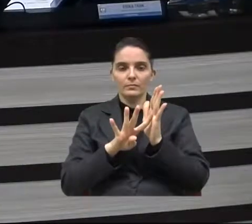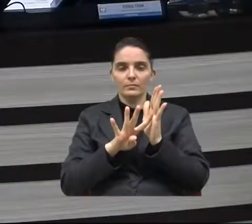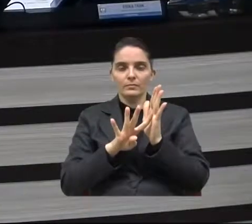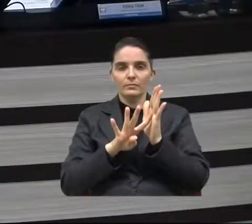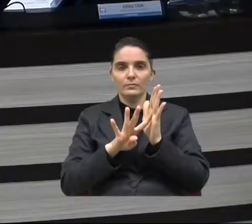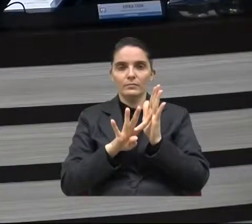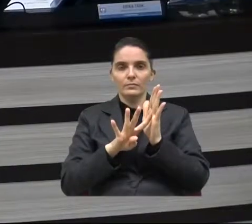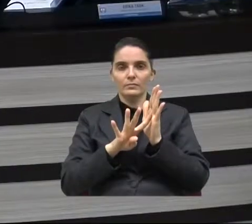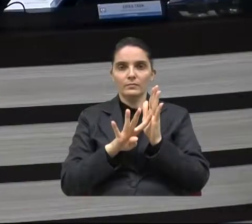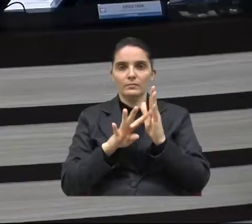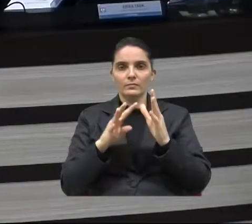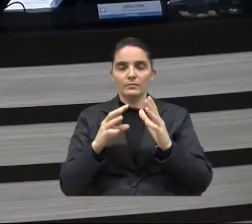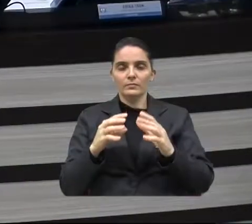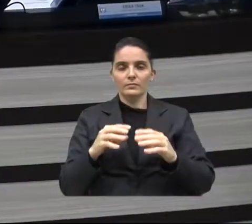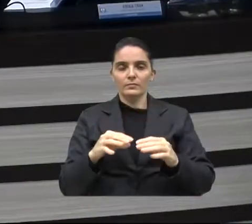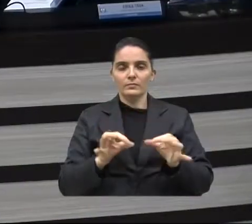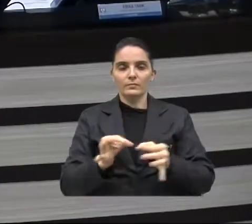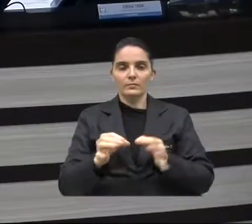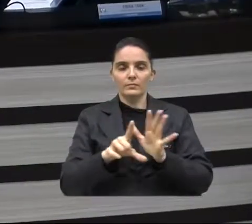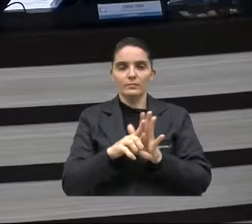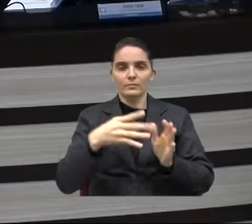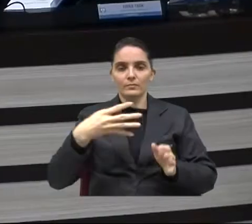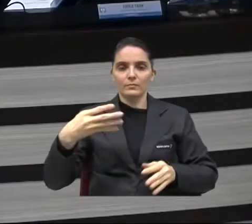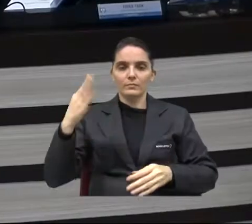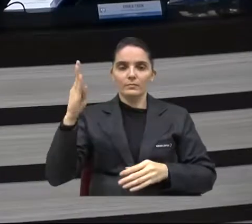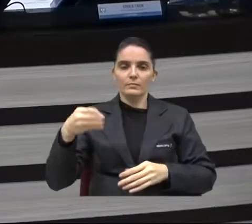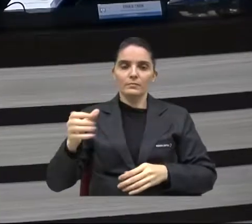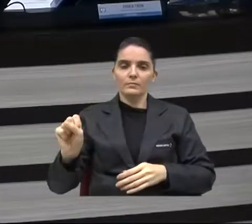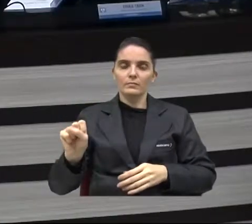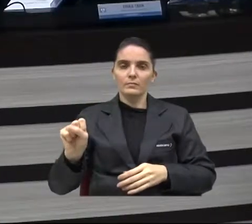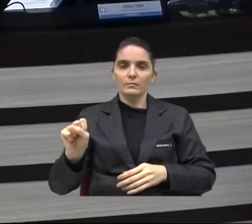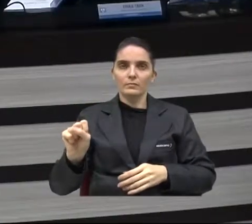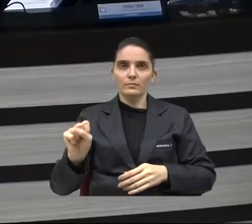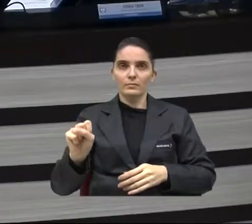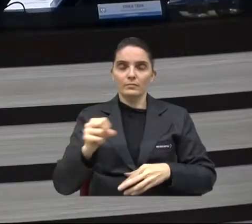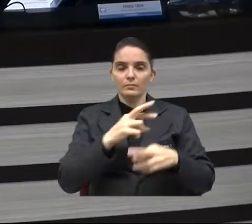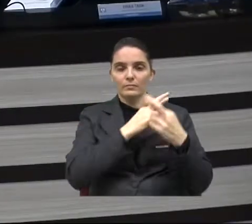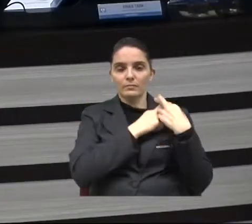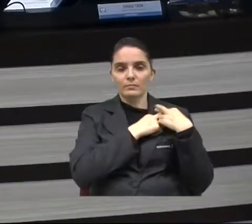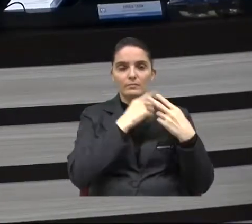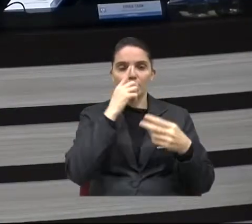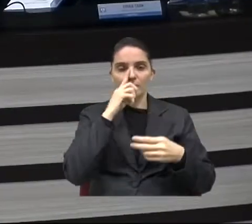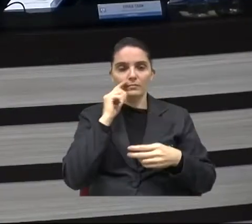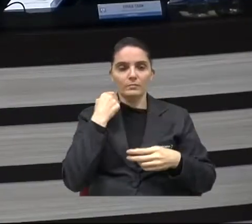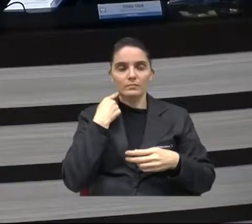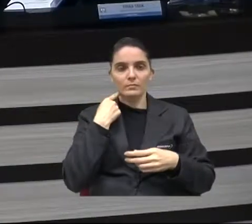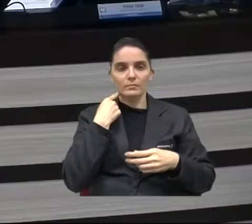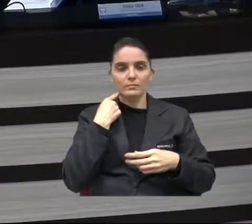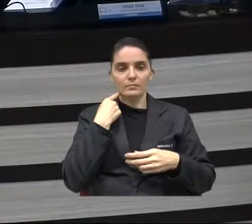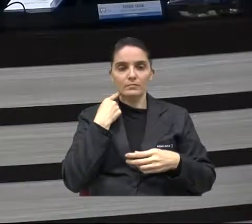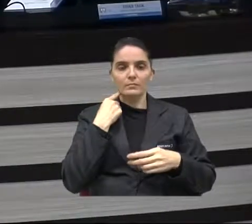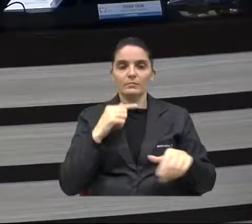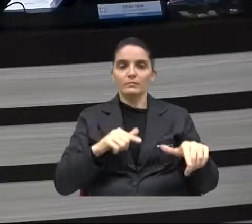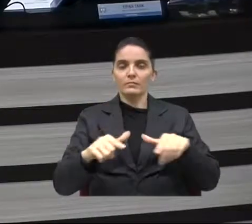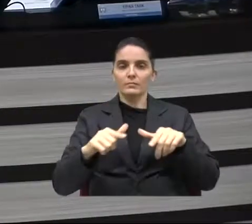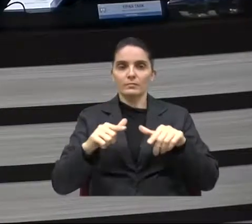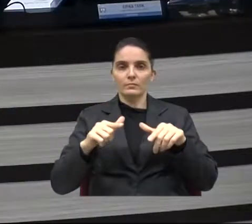pauta. Projeto de Lei 44/2018, de autoria do novo vereador Newton César dos